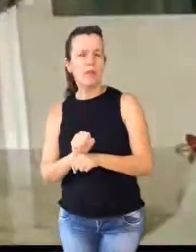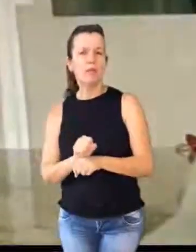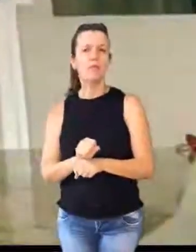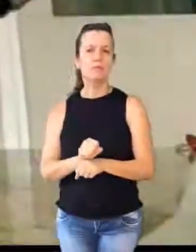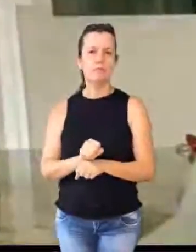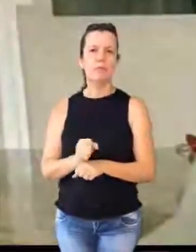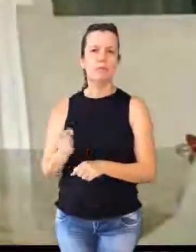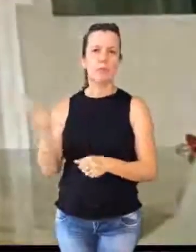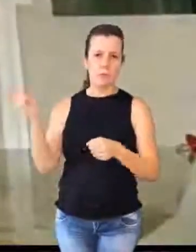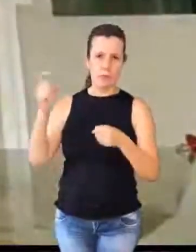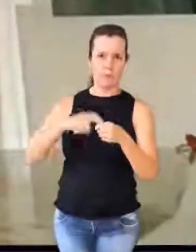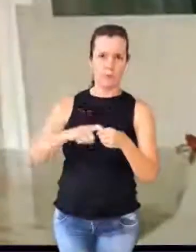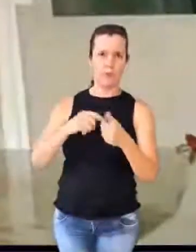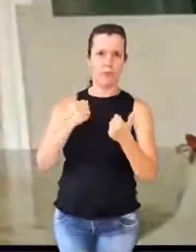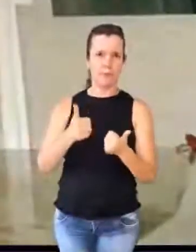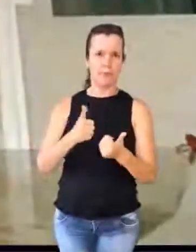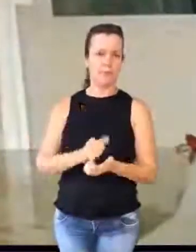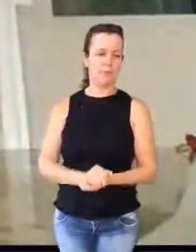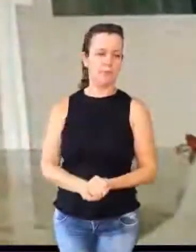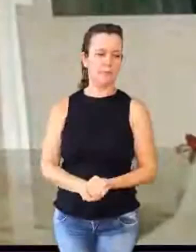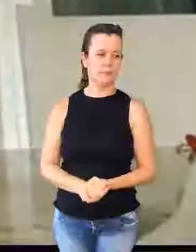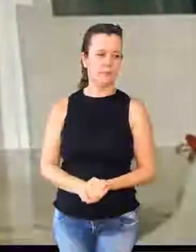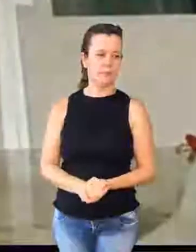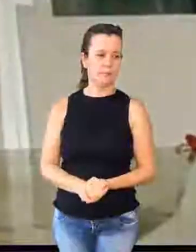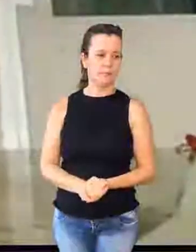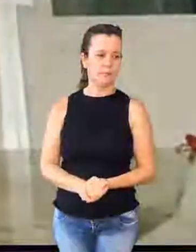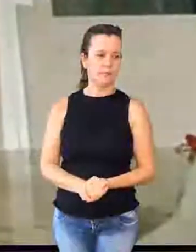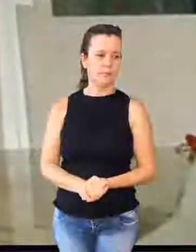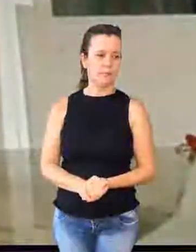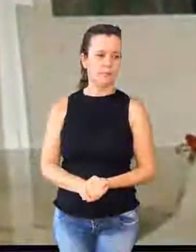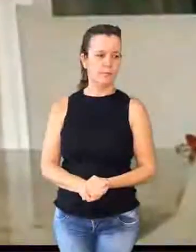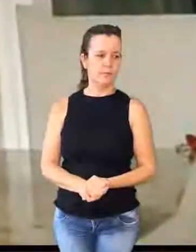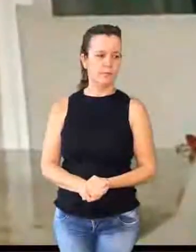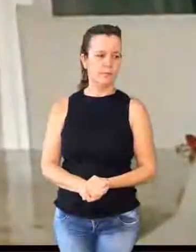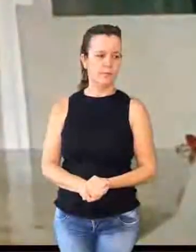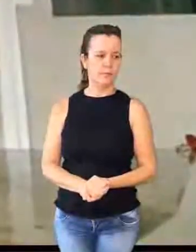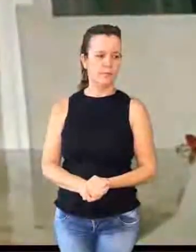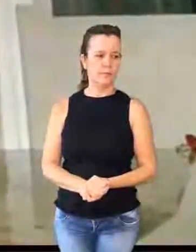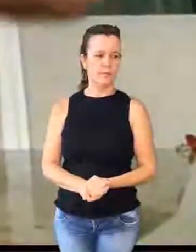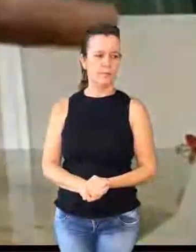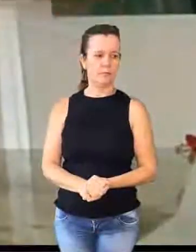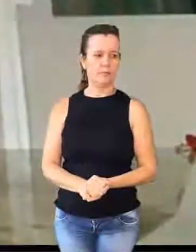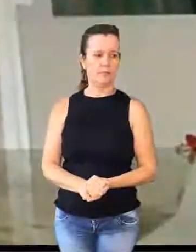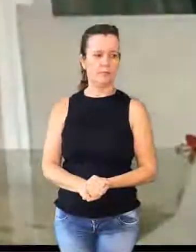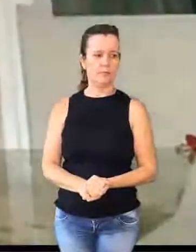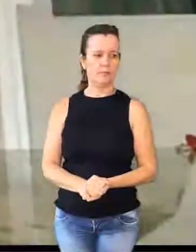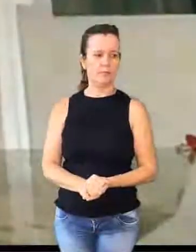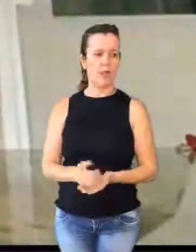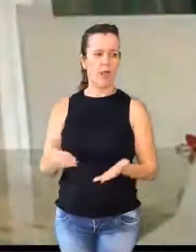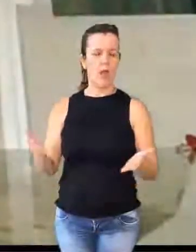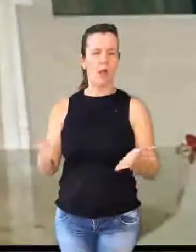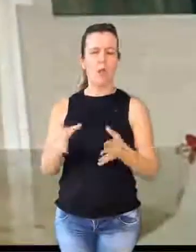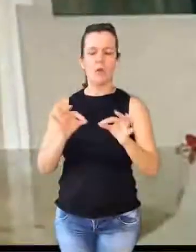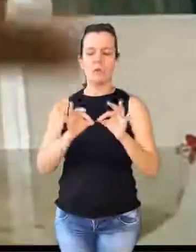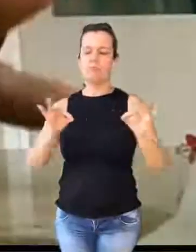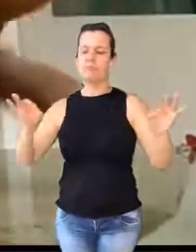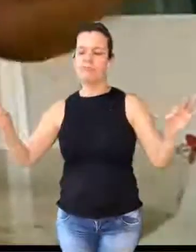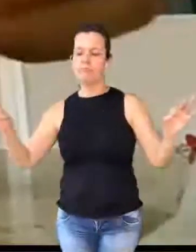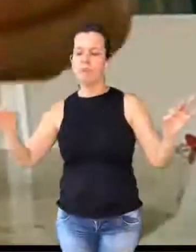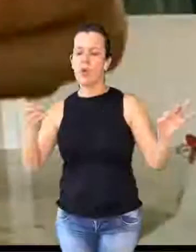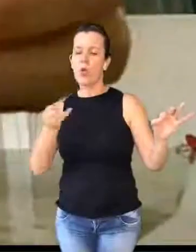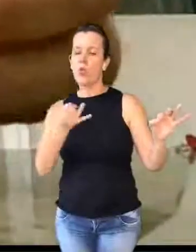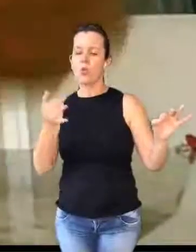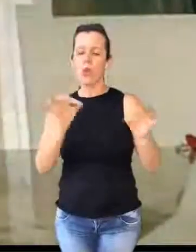espuma e cola. Aperta até colar, tá bom?